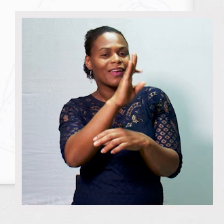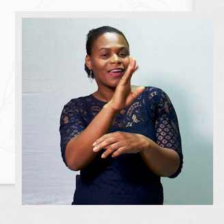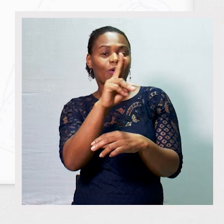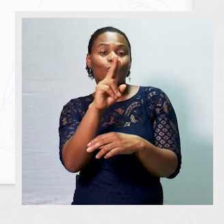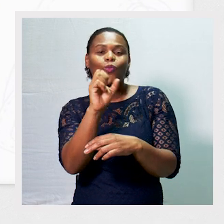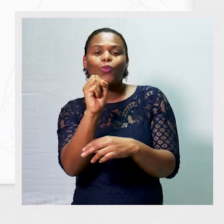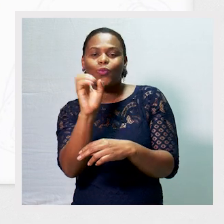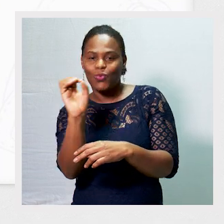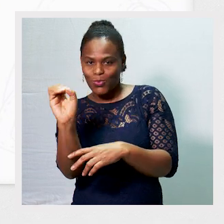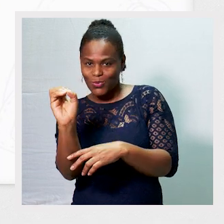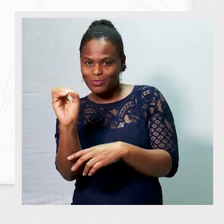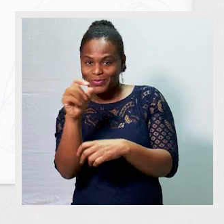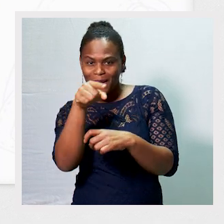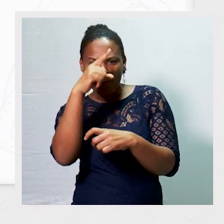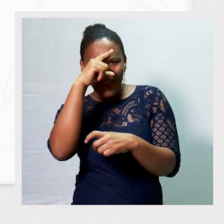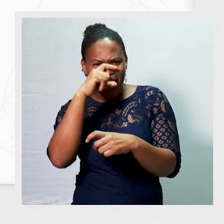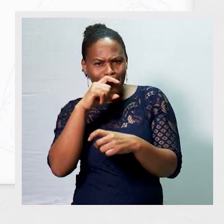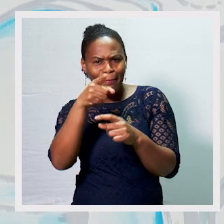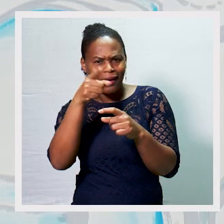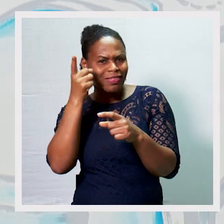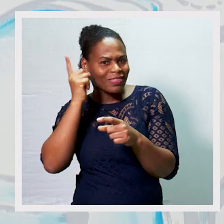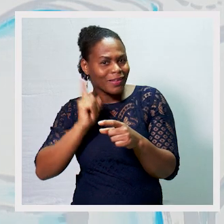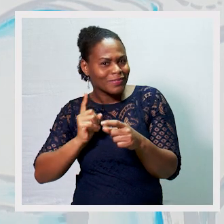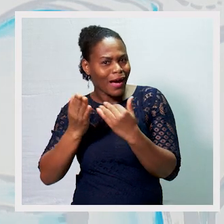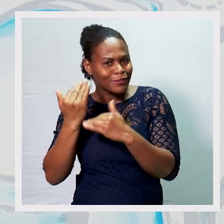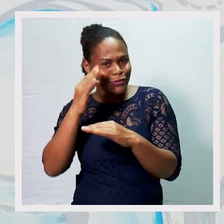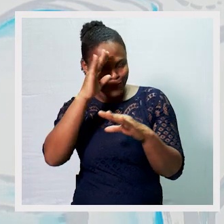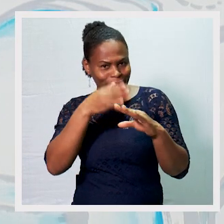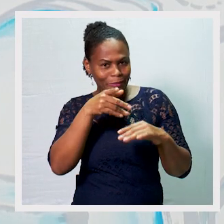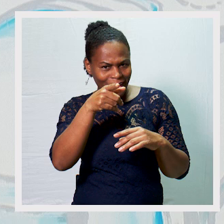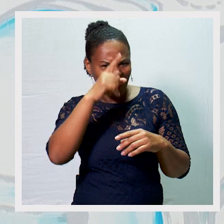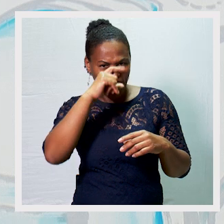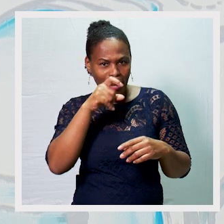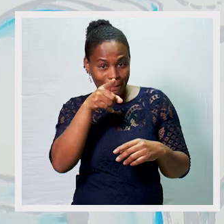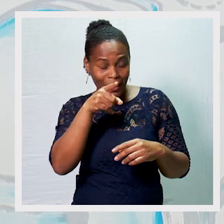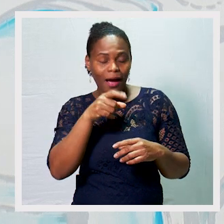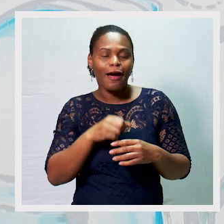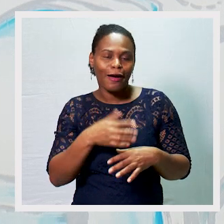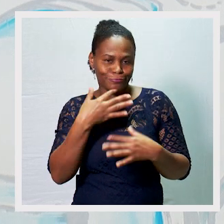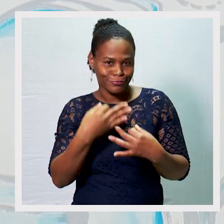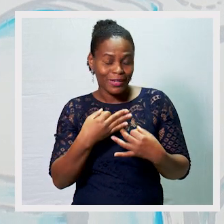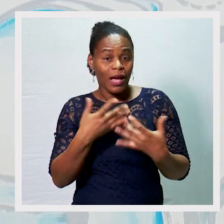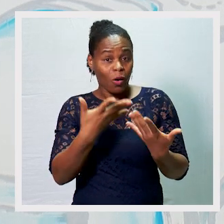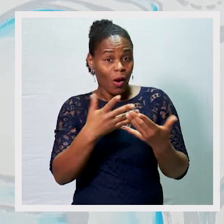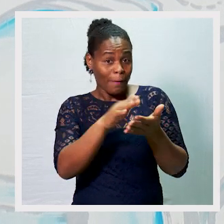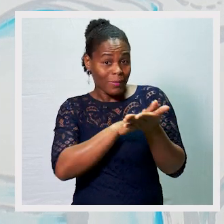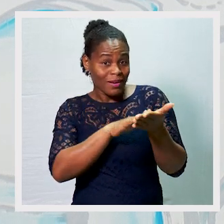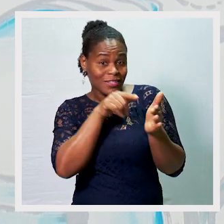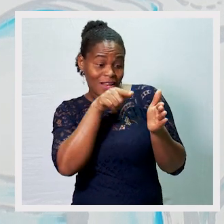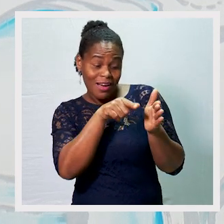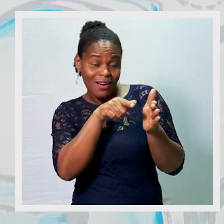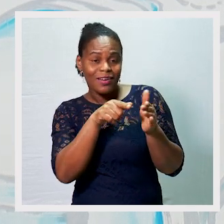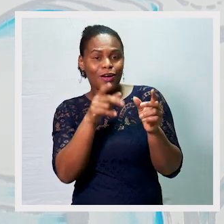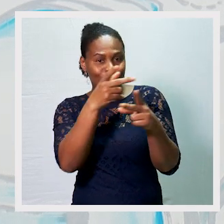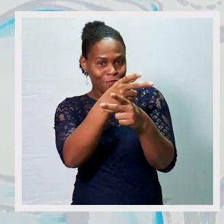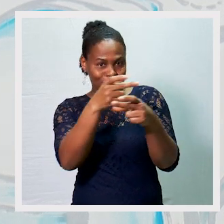acontecimentos na vida do Hugo. Estão a lembrar daquelas datas e acontecimentos?